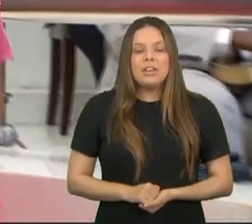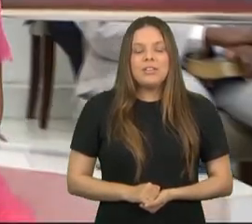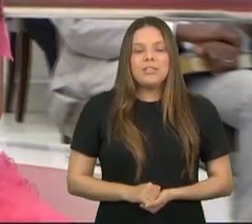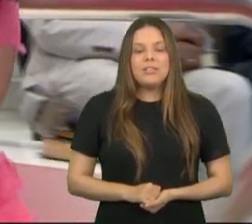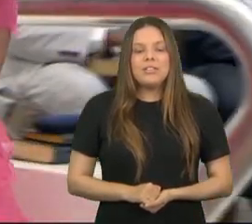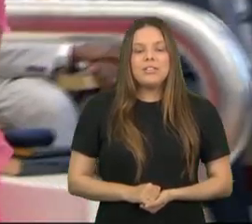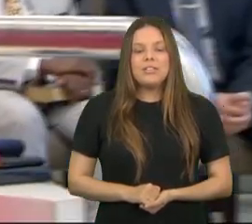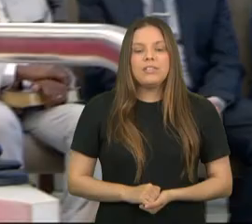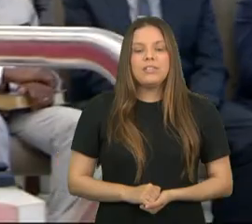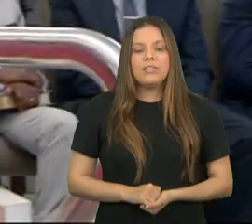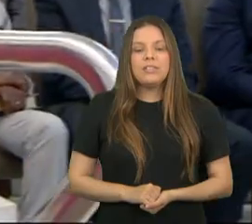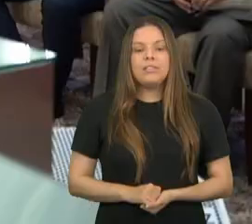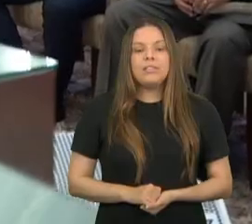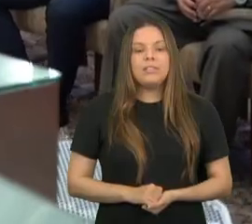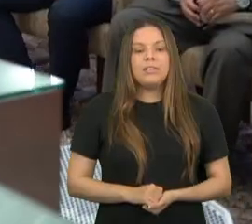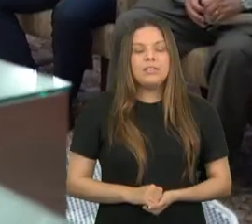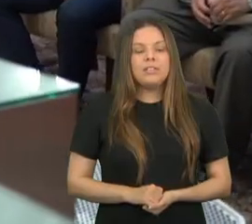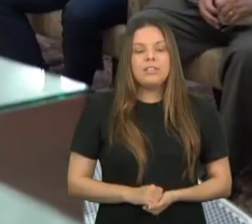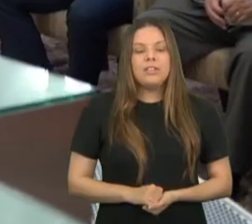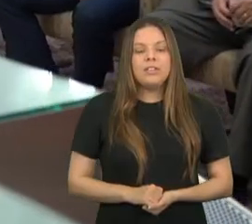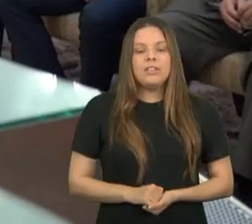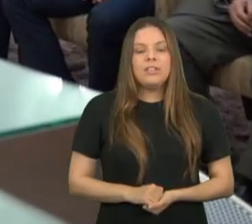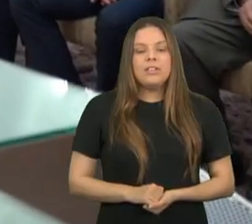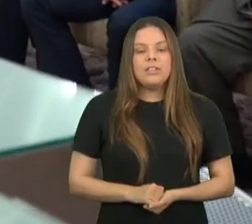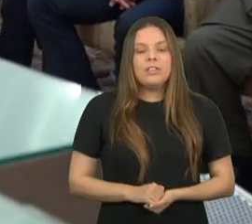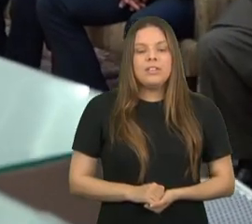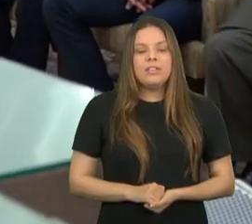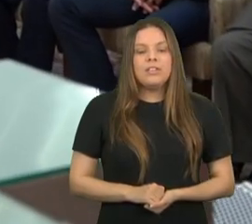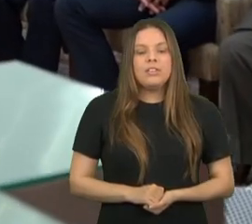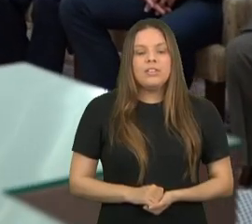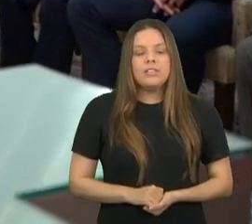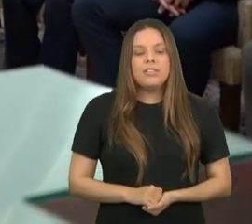Jó, vem se juntar com a gente aqui.